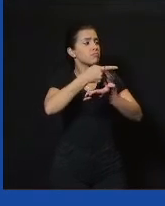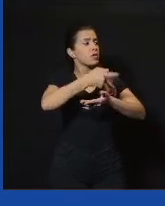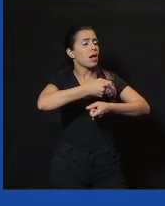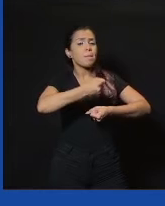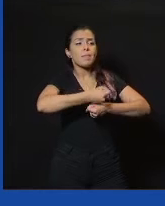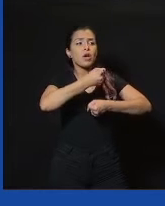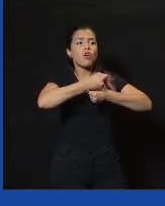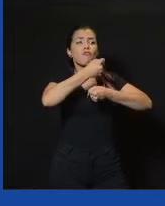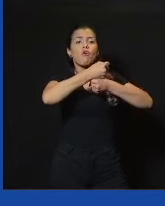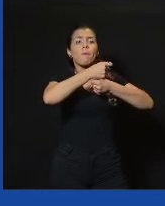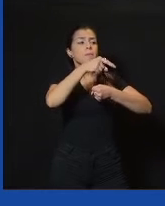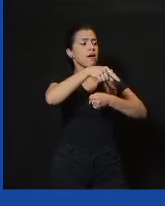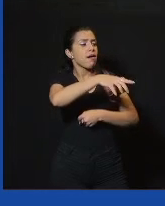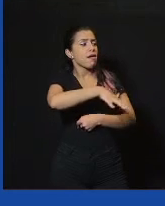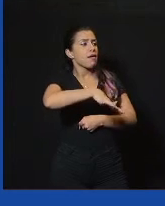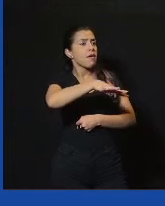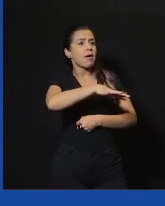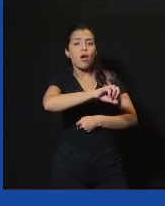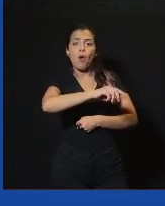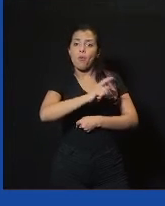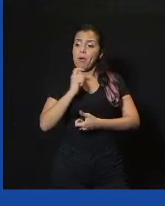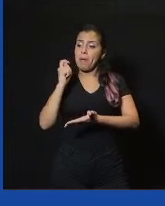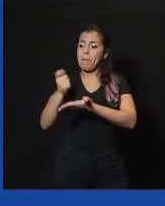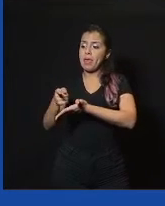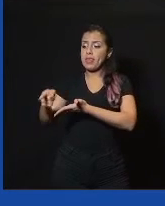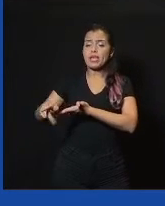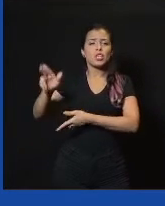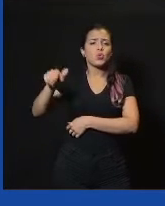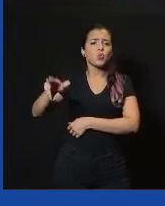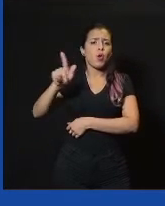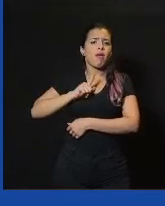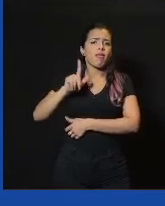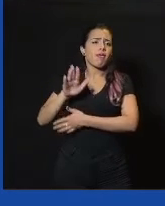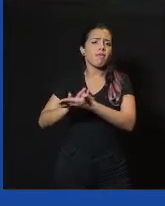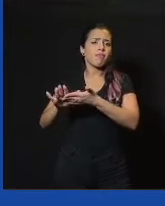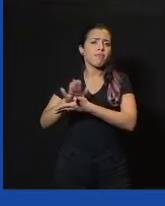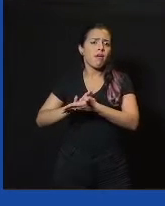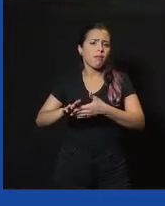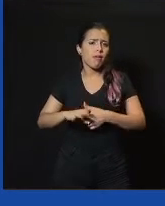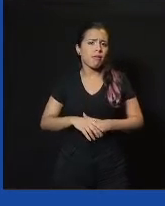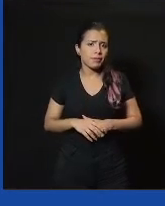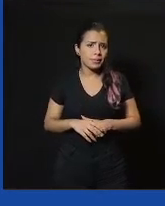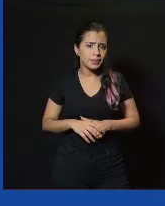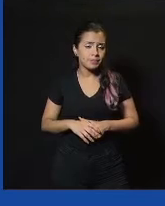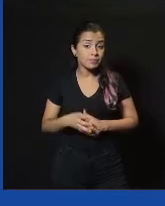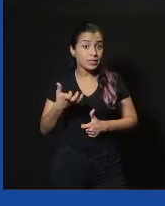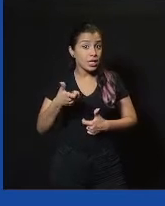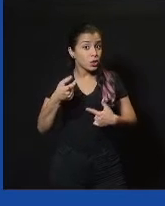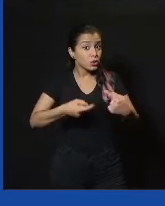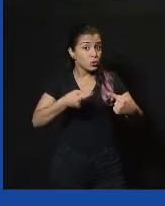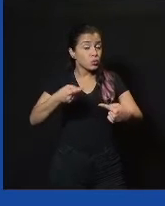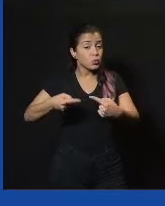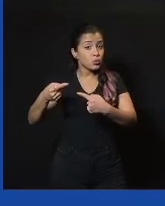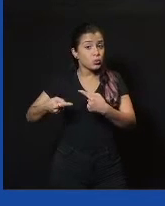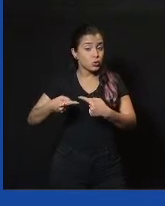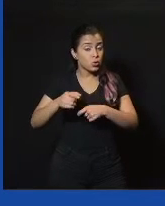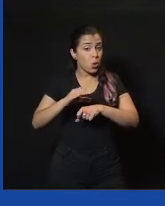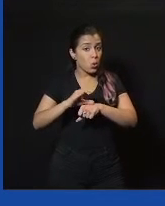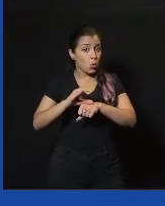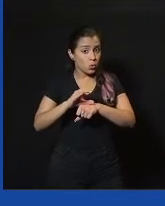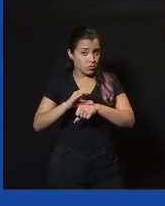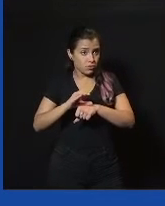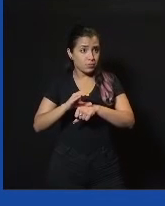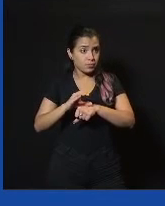beira-mar ou nós vamos colocar rua onde nunca teve, em pleno 2020. Eu quero discutir no Conselho de Desenvolvimento Econômico para discutir qual o tanto de